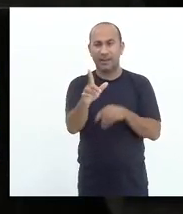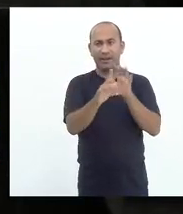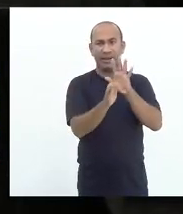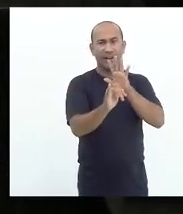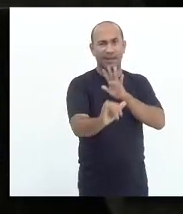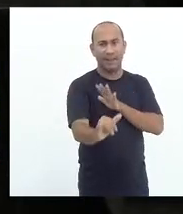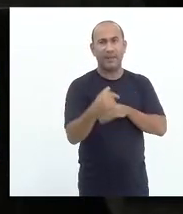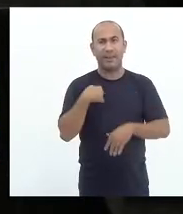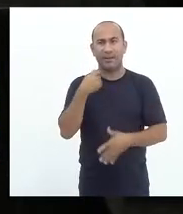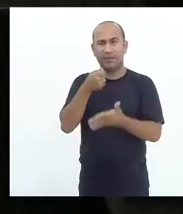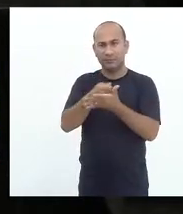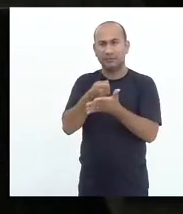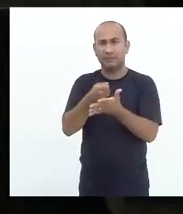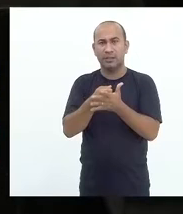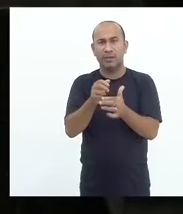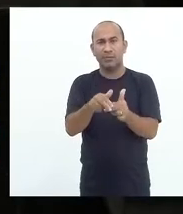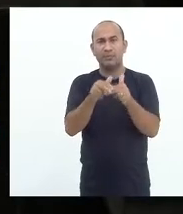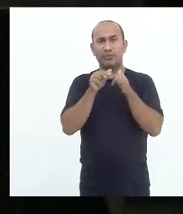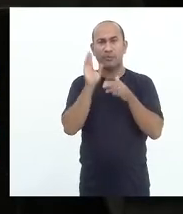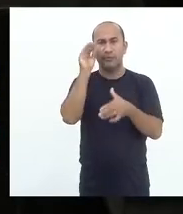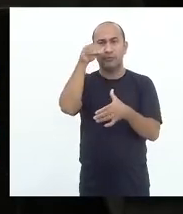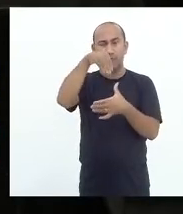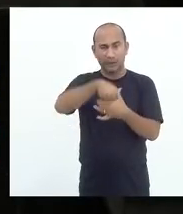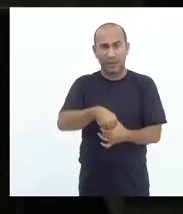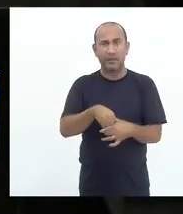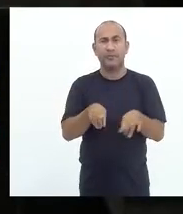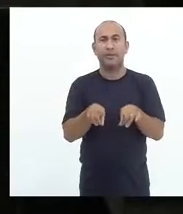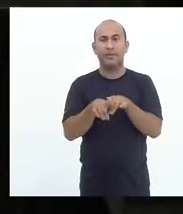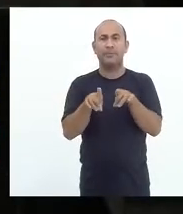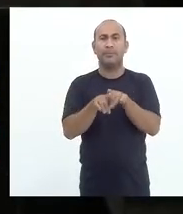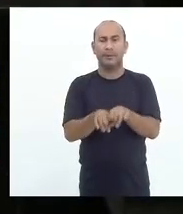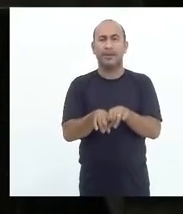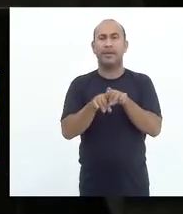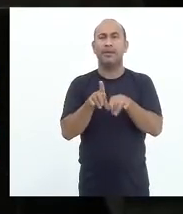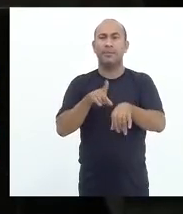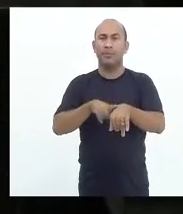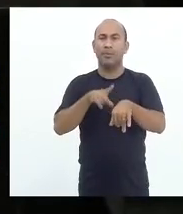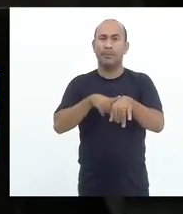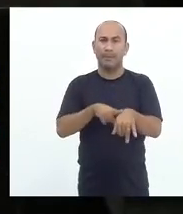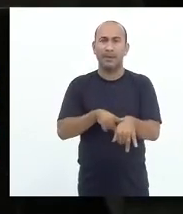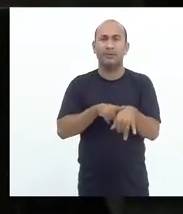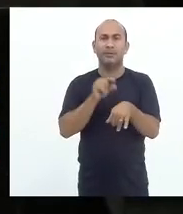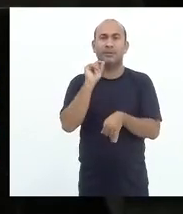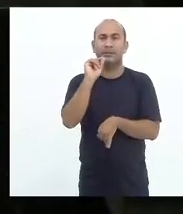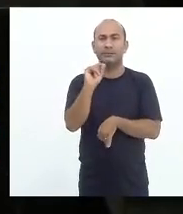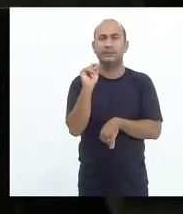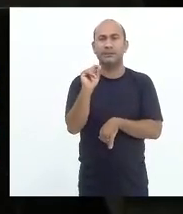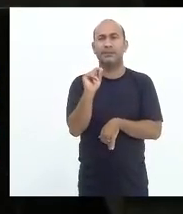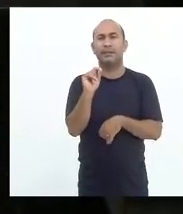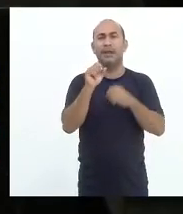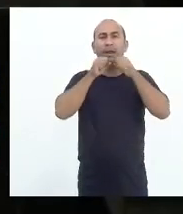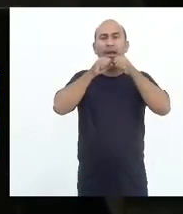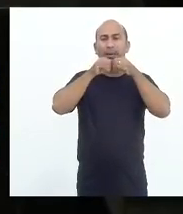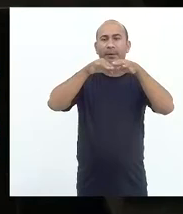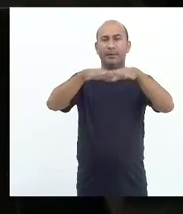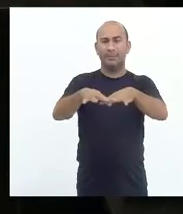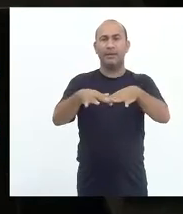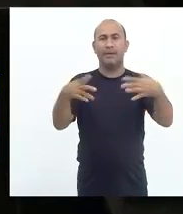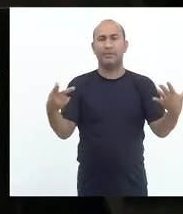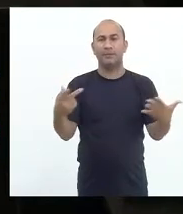foi votada e sancionada no momento em que a pandemia ganhava uma curva